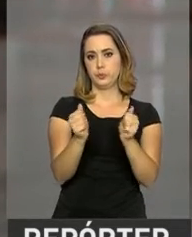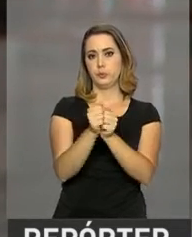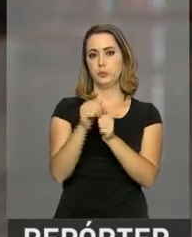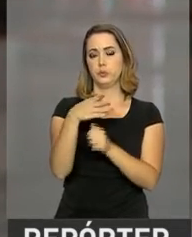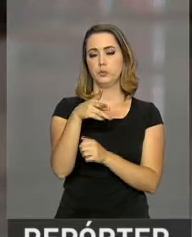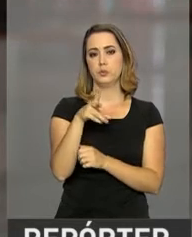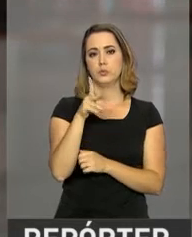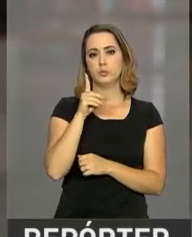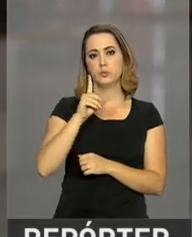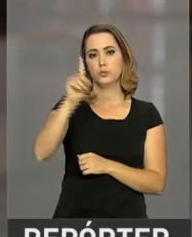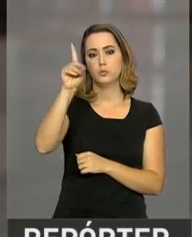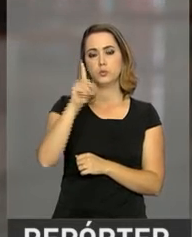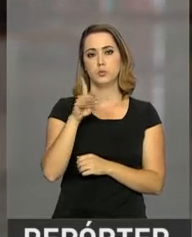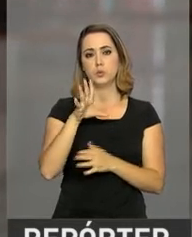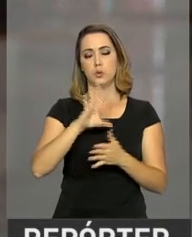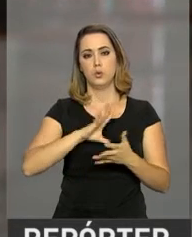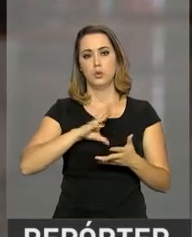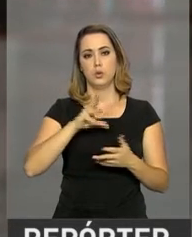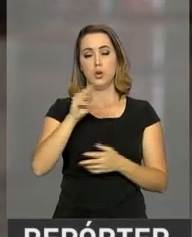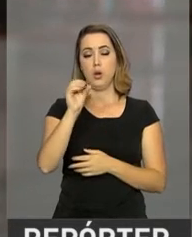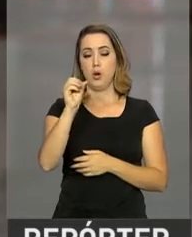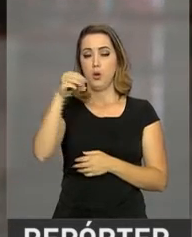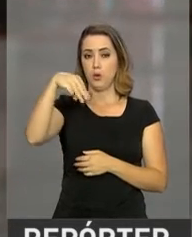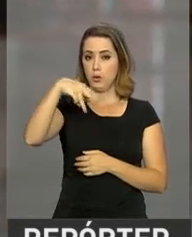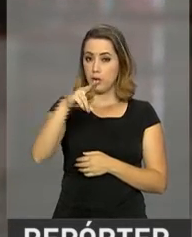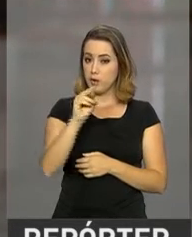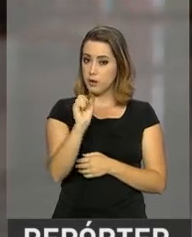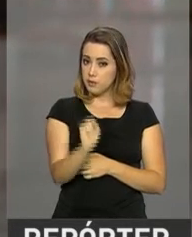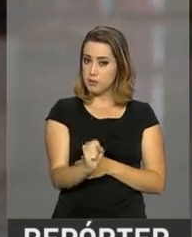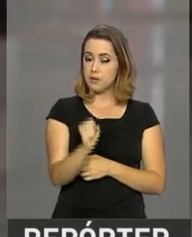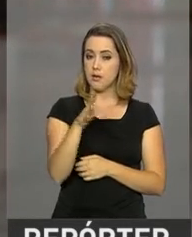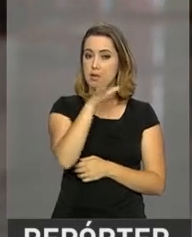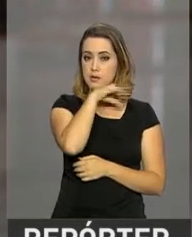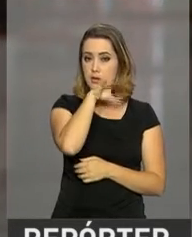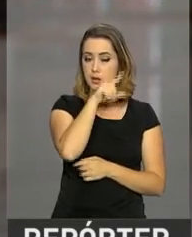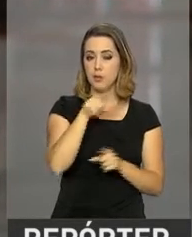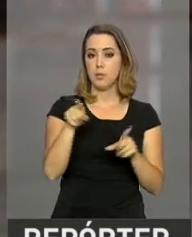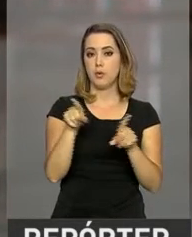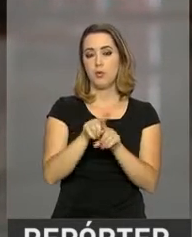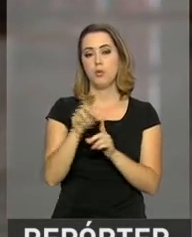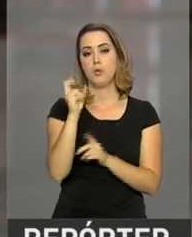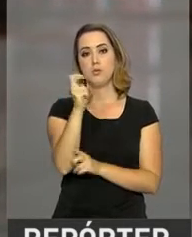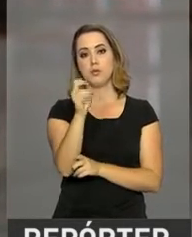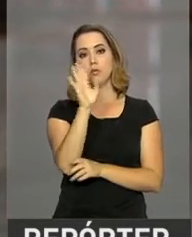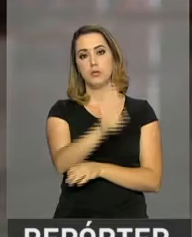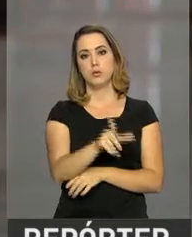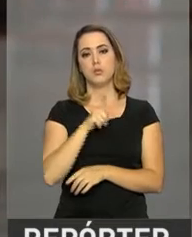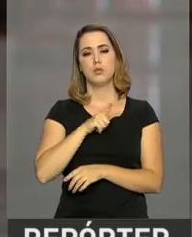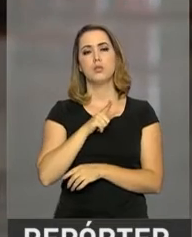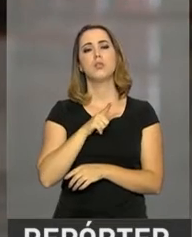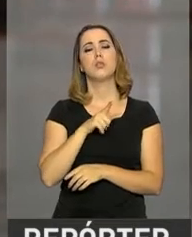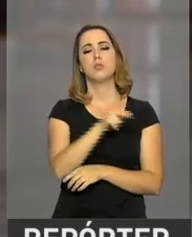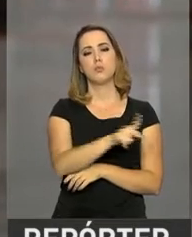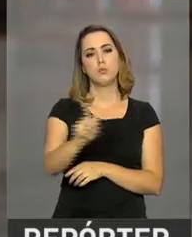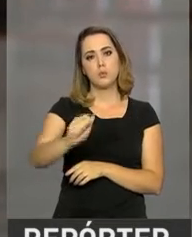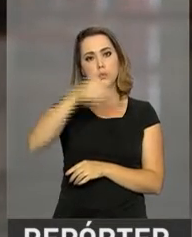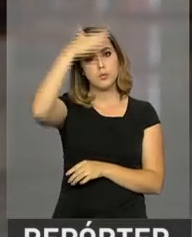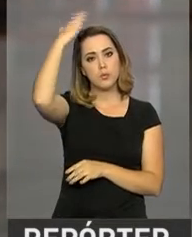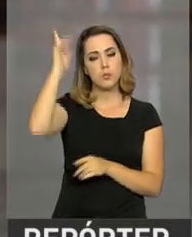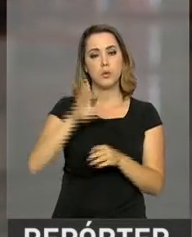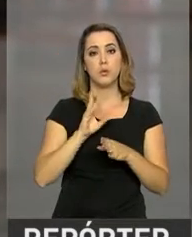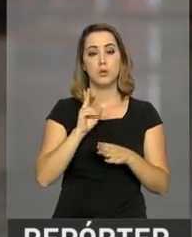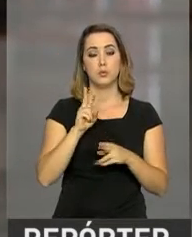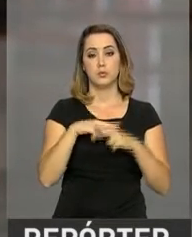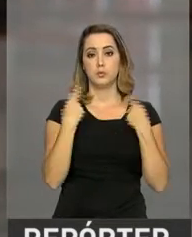diretora geral da organização mundial de saúde animal monique elliott logo mais às cinco da tarde o presidente temer tem uma reunião com o ministro da educação